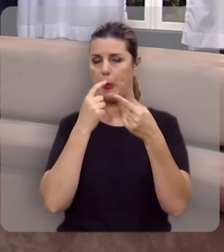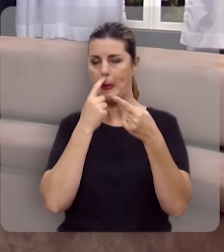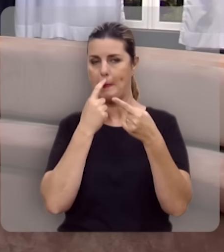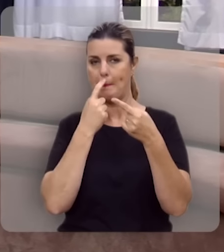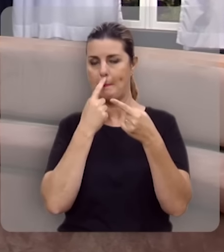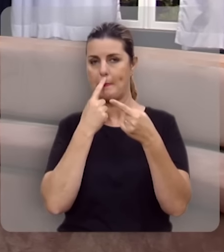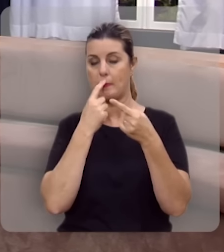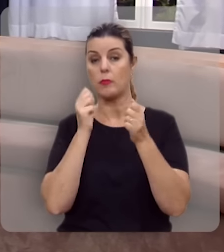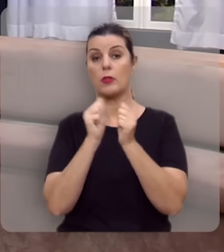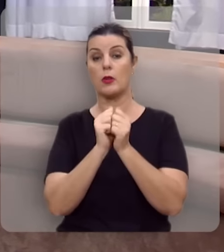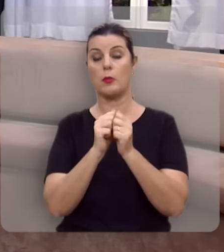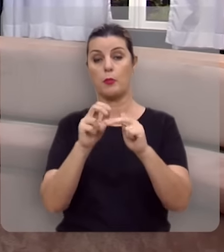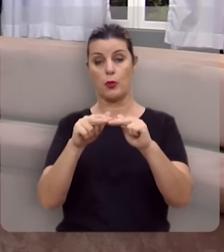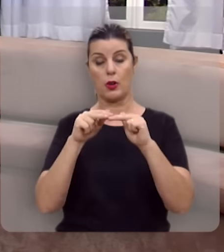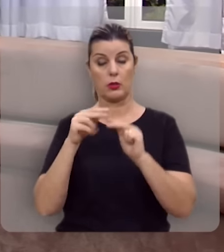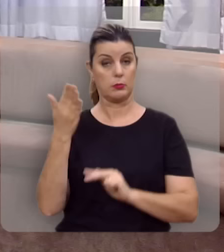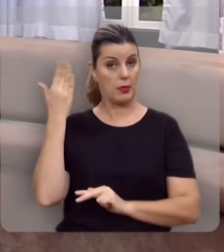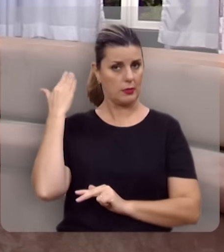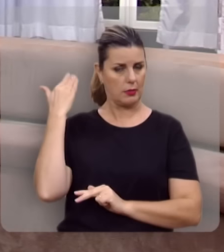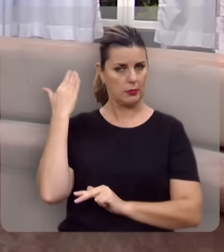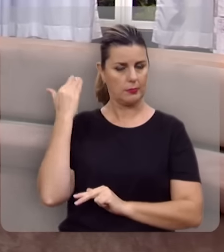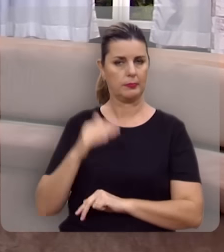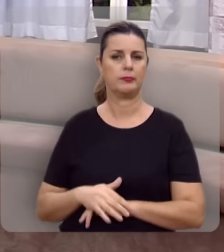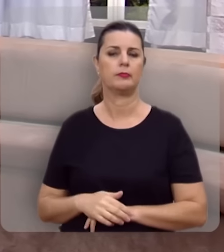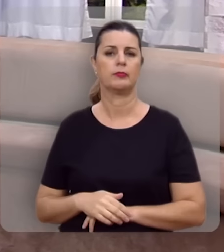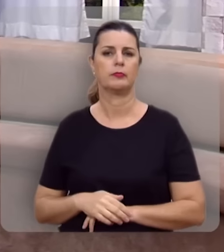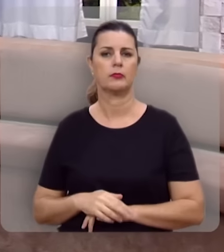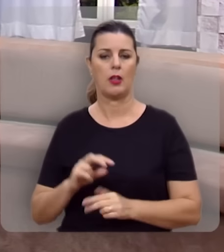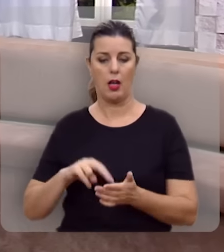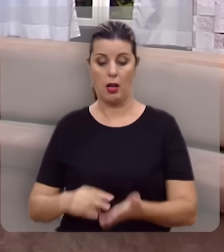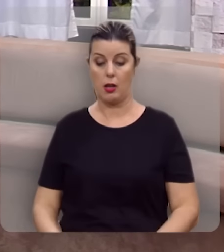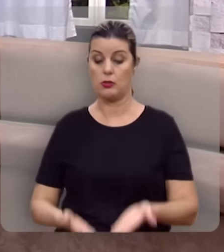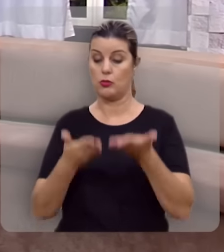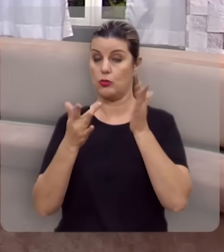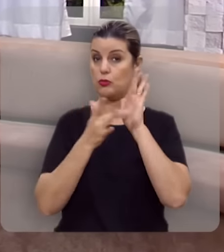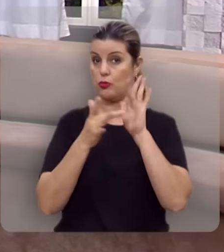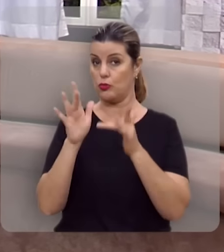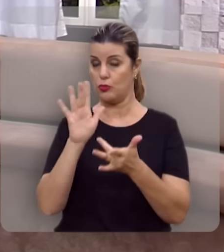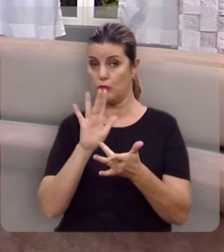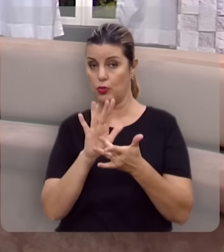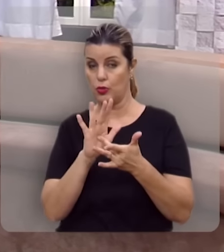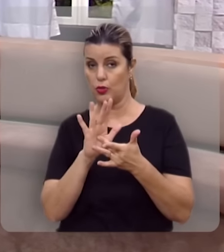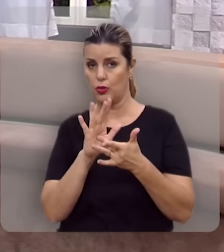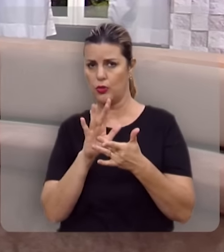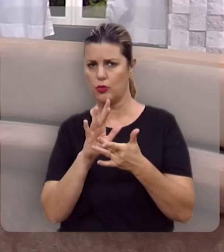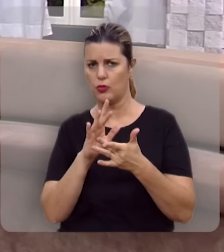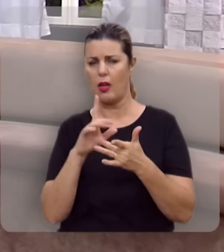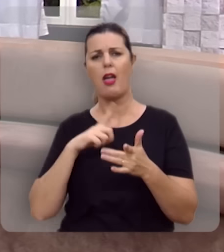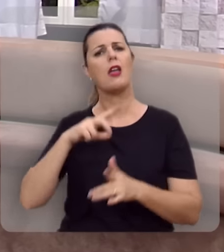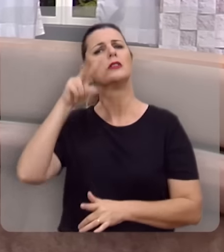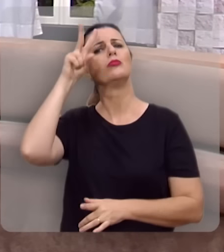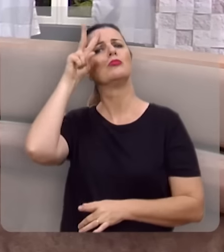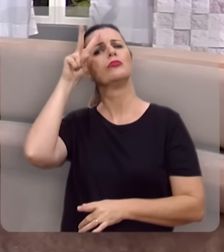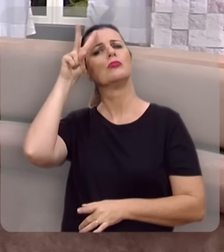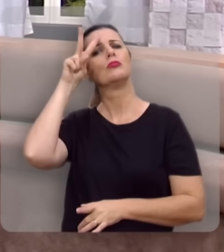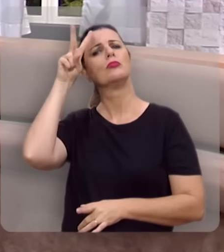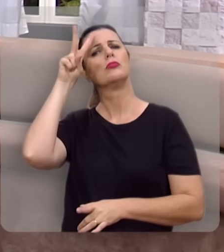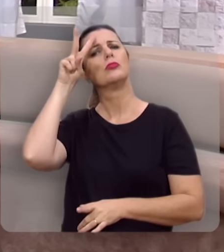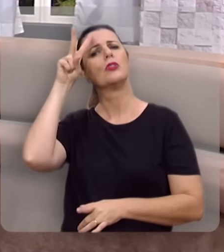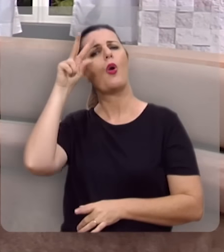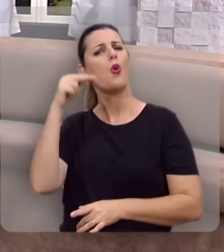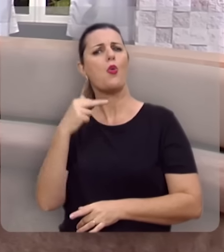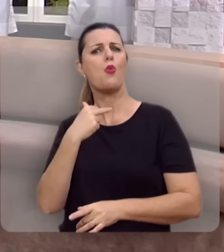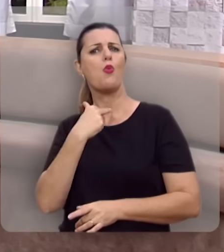delas é que, com respeito ao passado, a ressurreição de Cristo é um fato